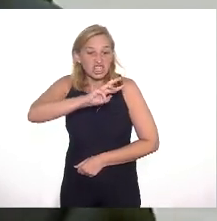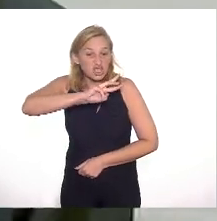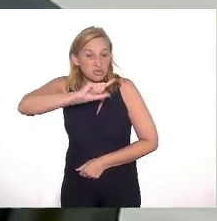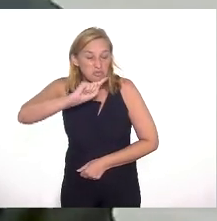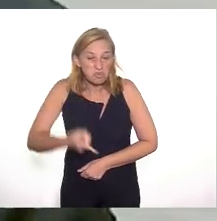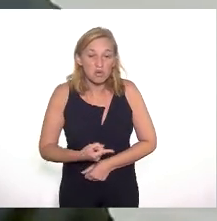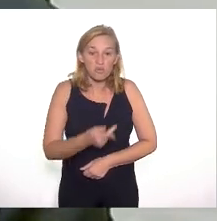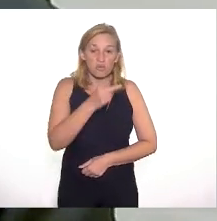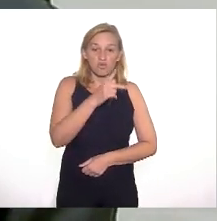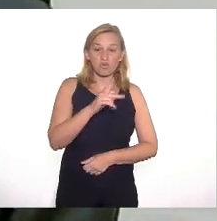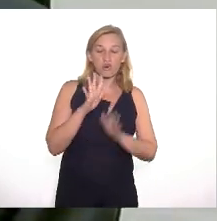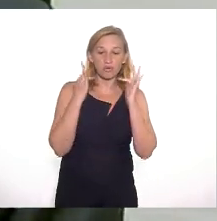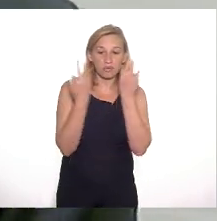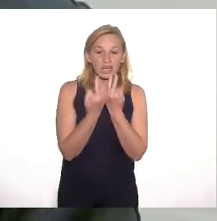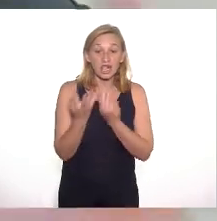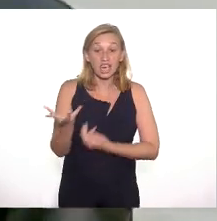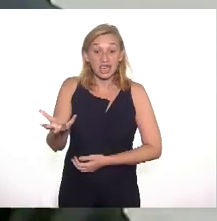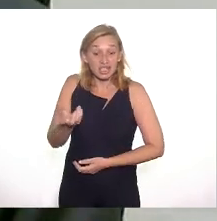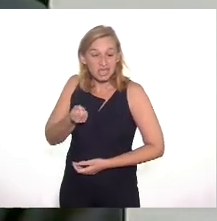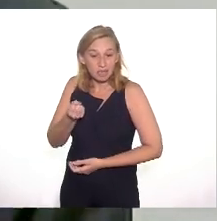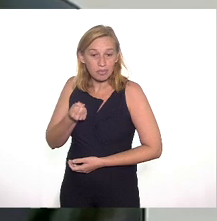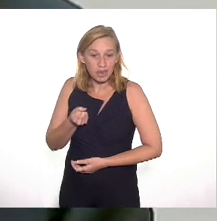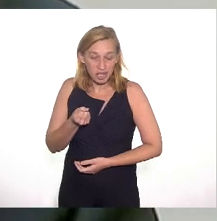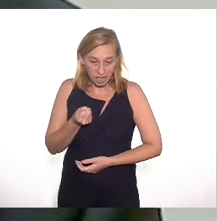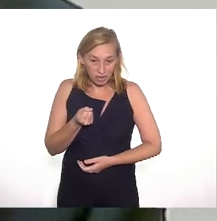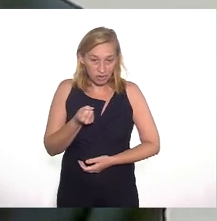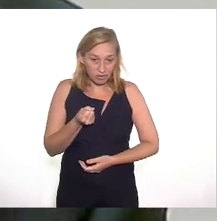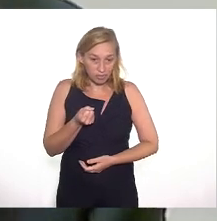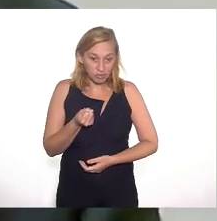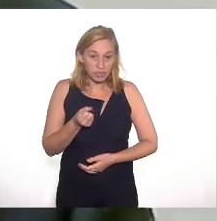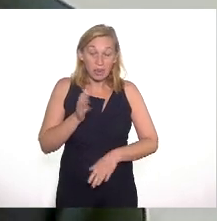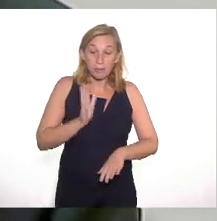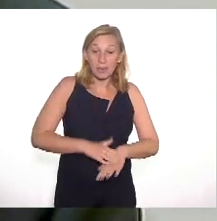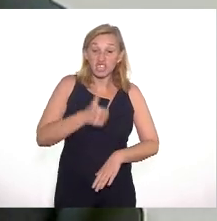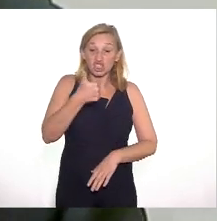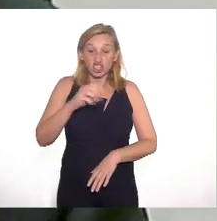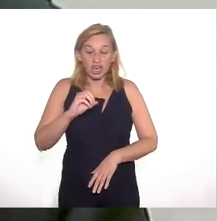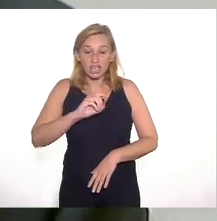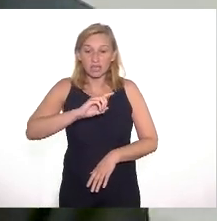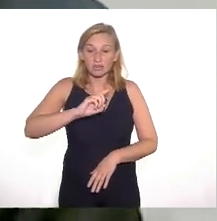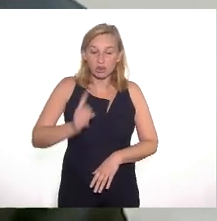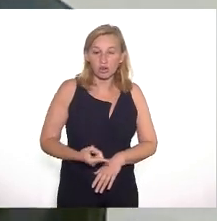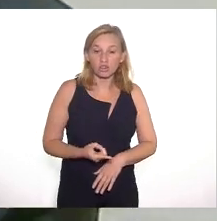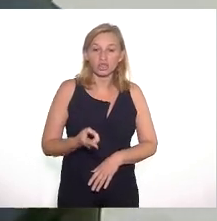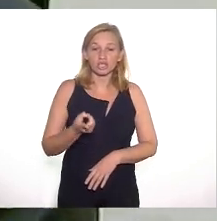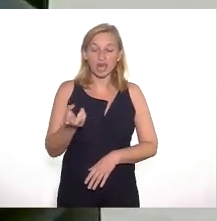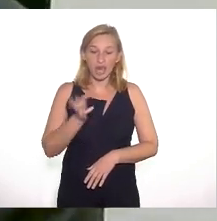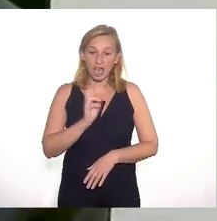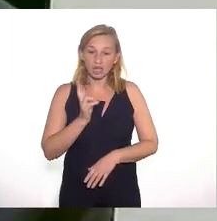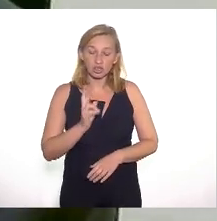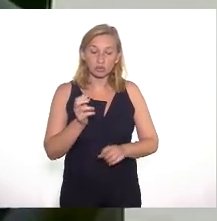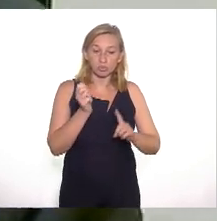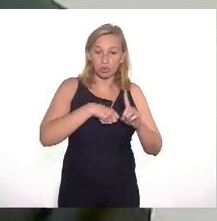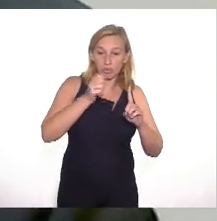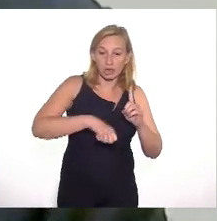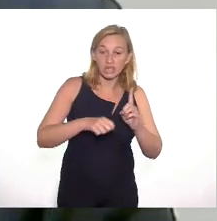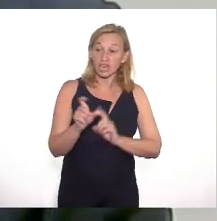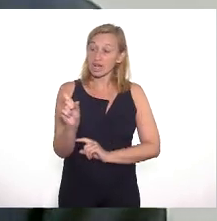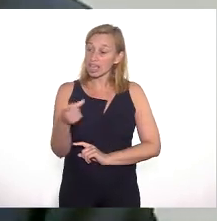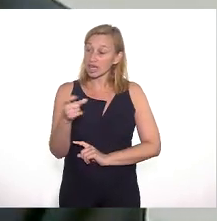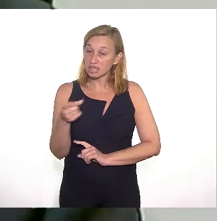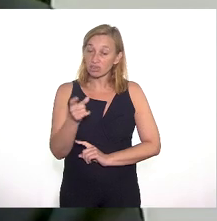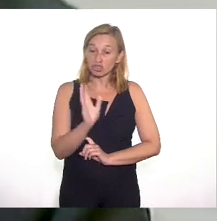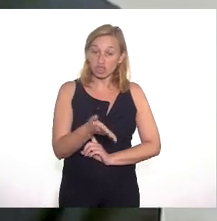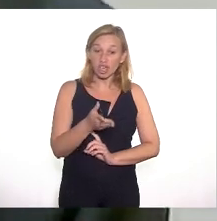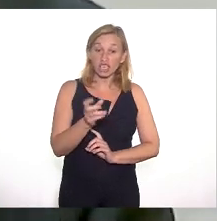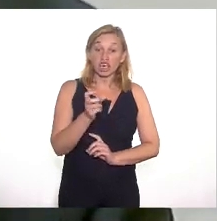famílias receberão o auxílio emergencial, um investimento de mais de 10 milhões de reais por mês. Receberão um cartão e o benefício começa a ser